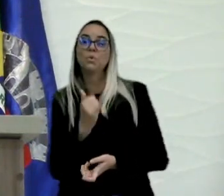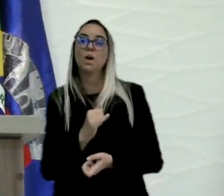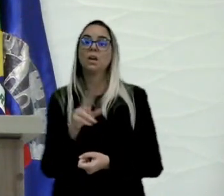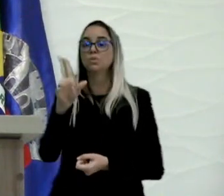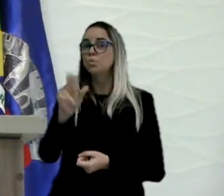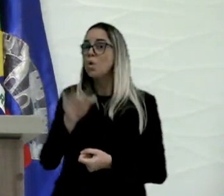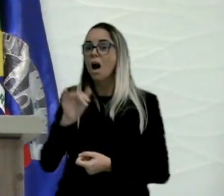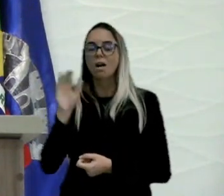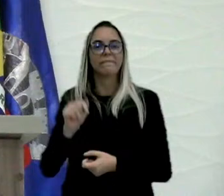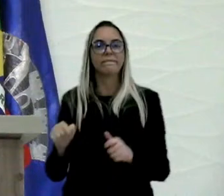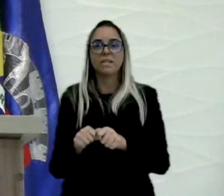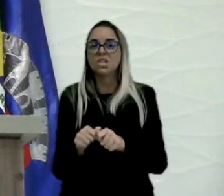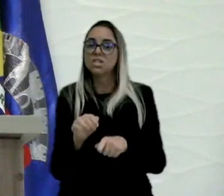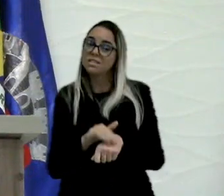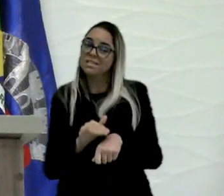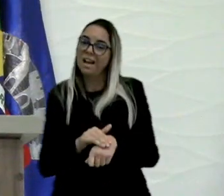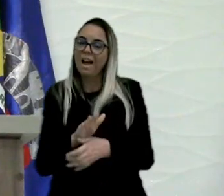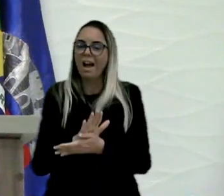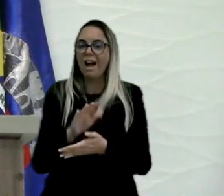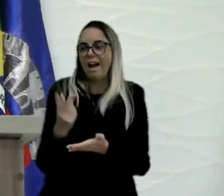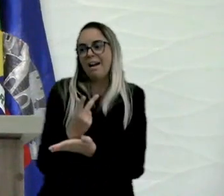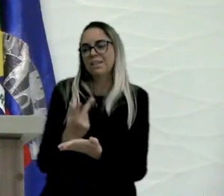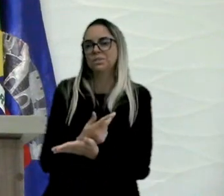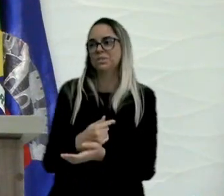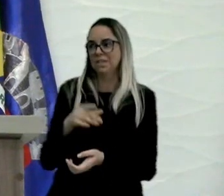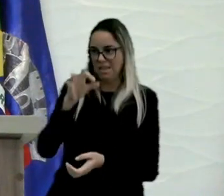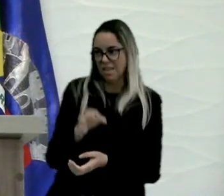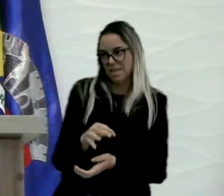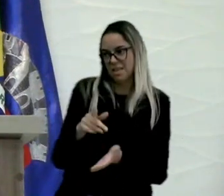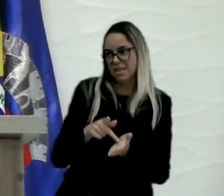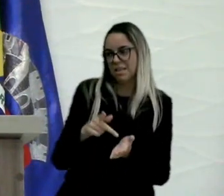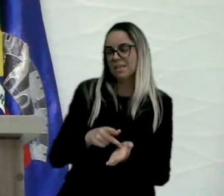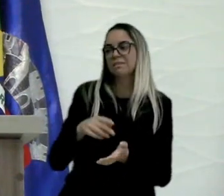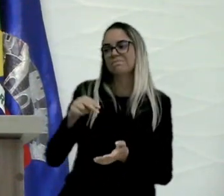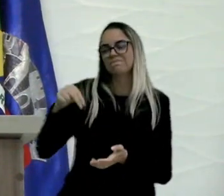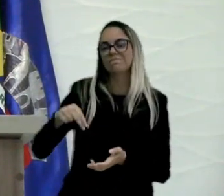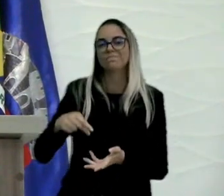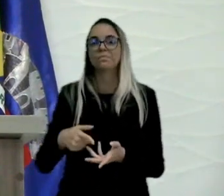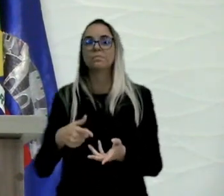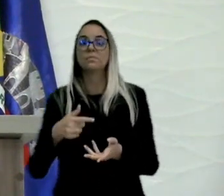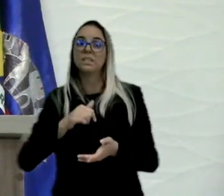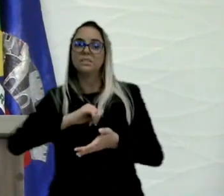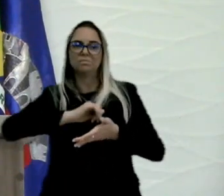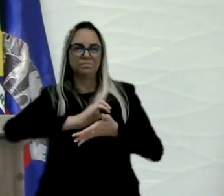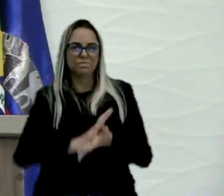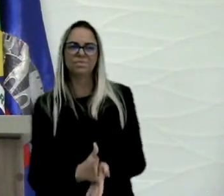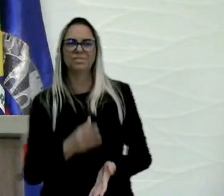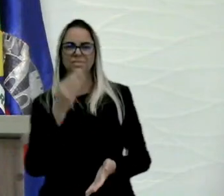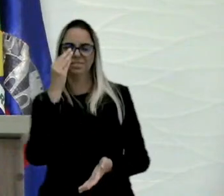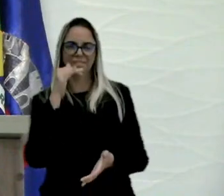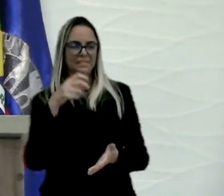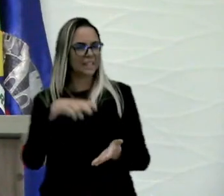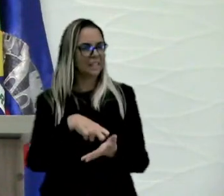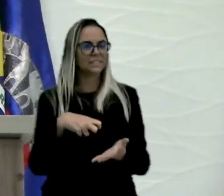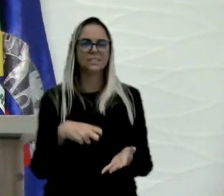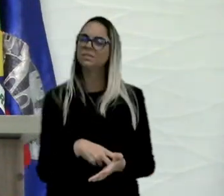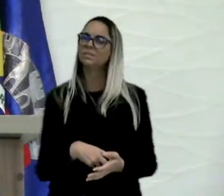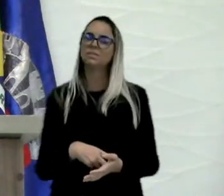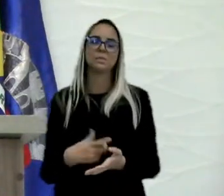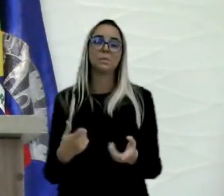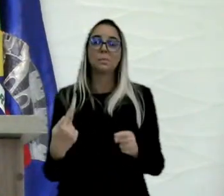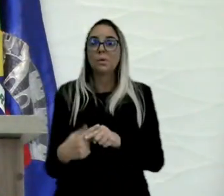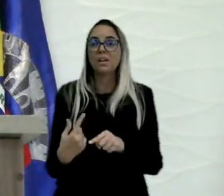errada ser julgado né ne condenado sendo no send